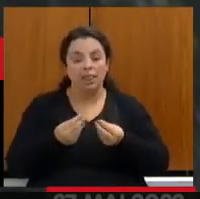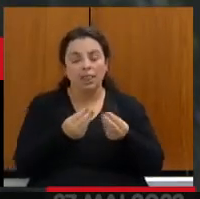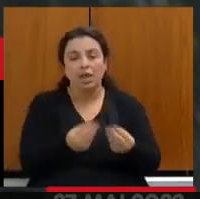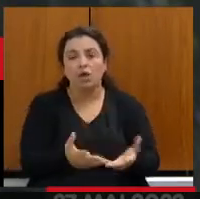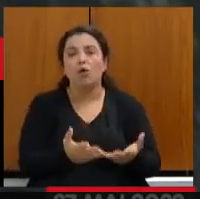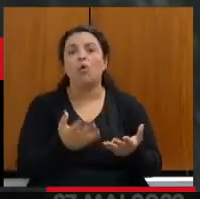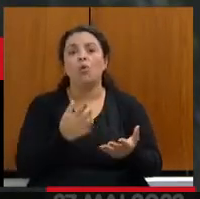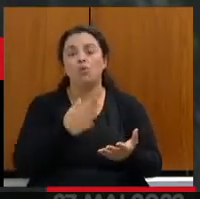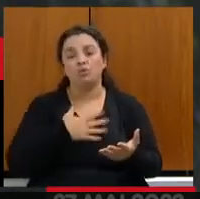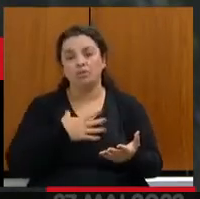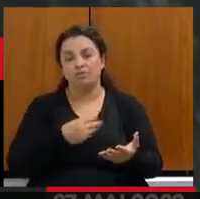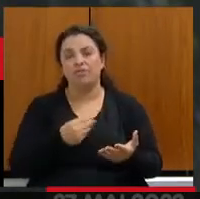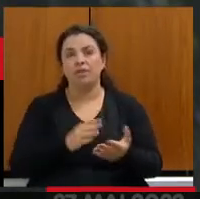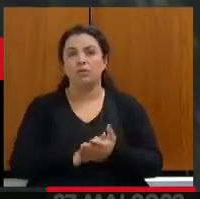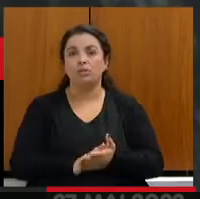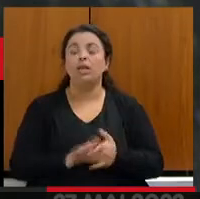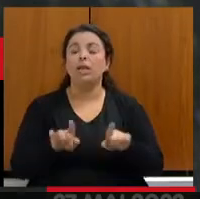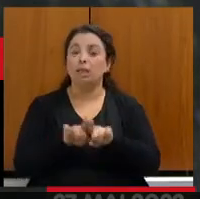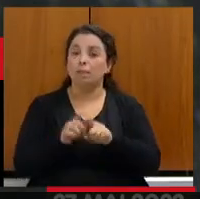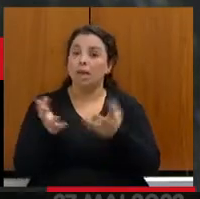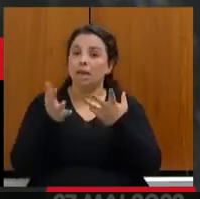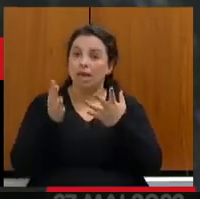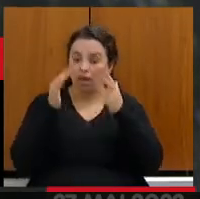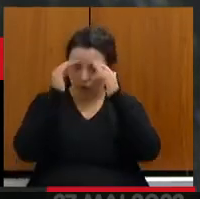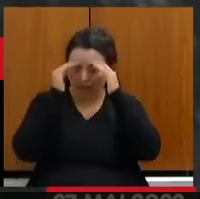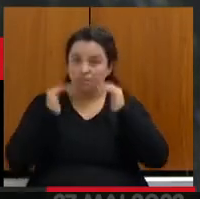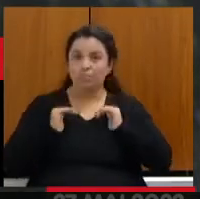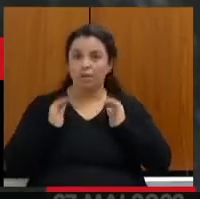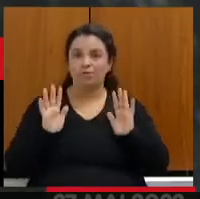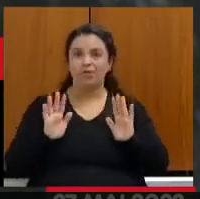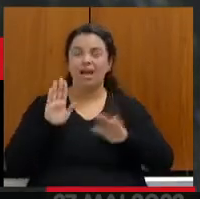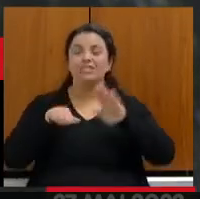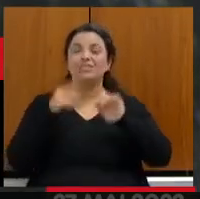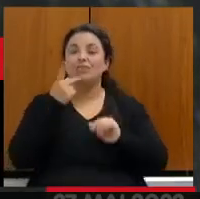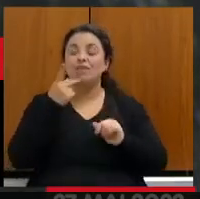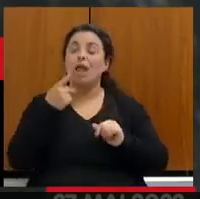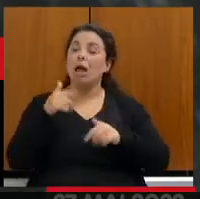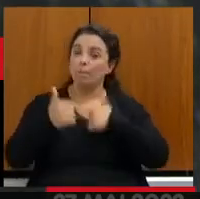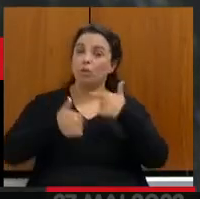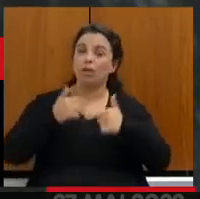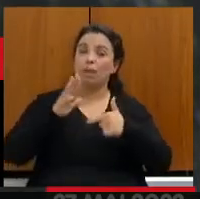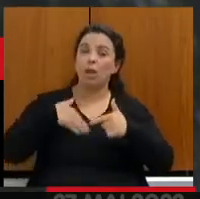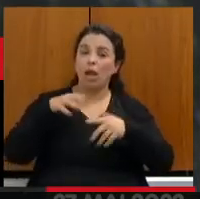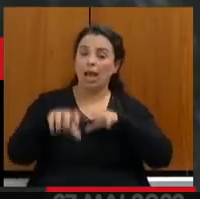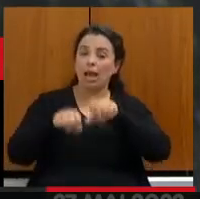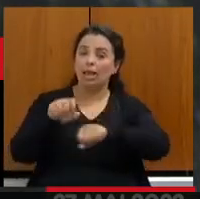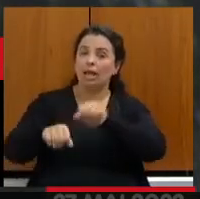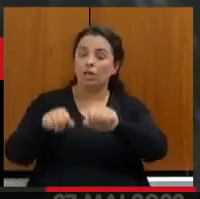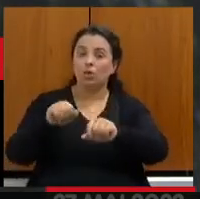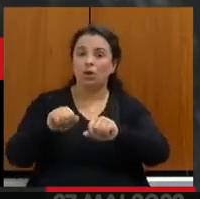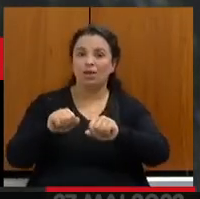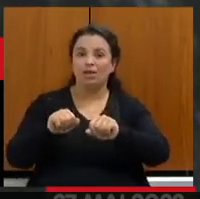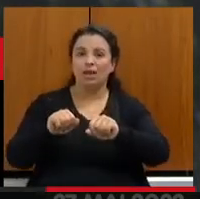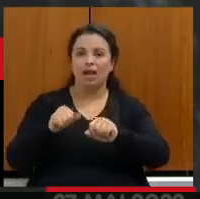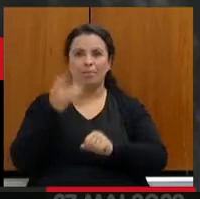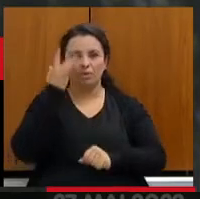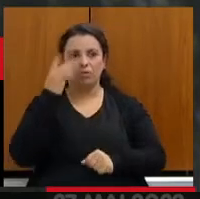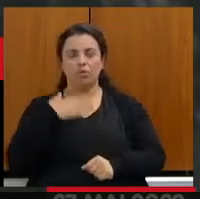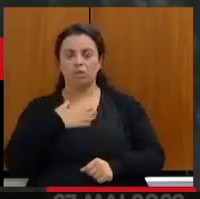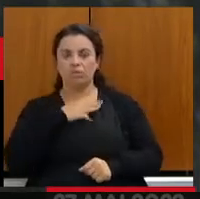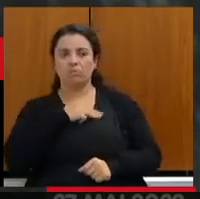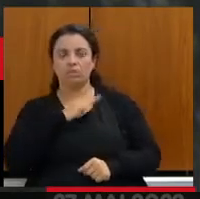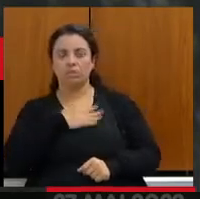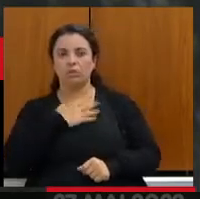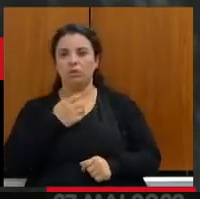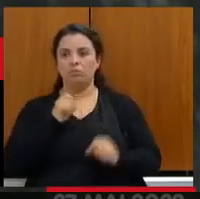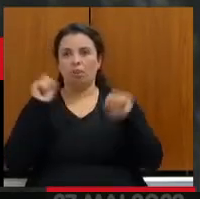né porque quando eu falo sou uma catadora misericórdia né muitas pessoas já espanta Então o que nós pedimos a